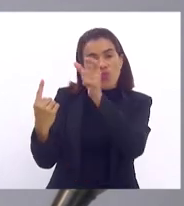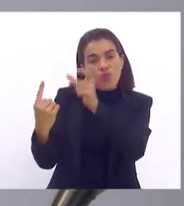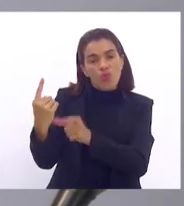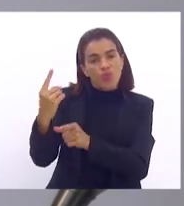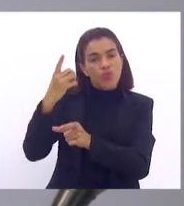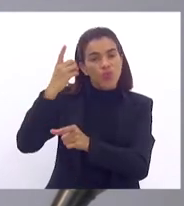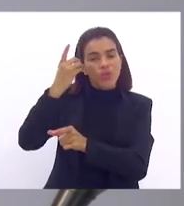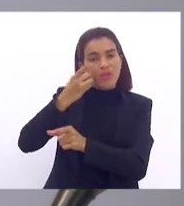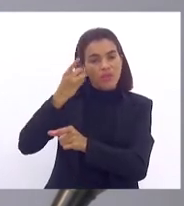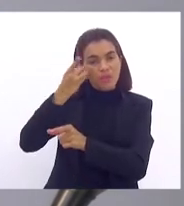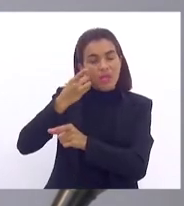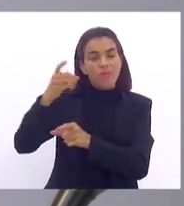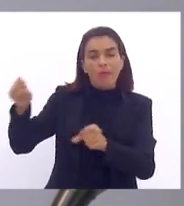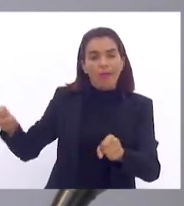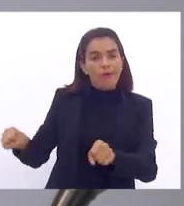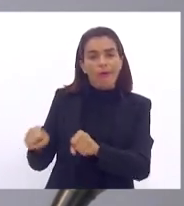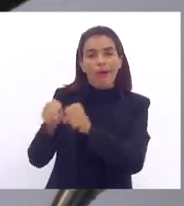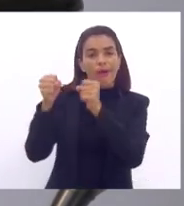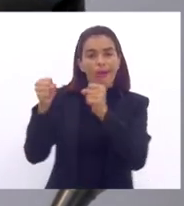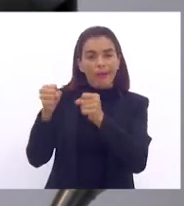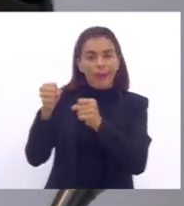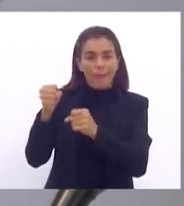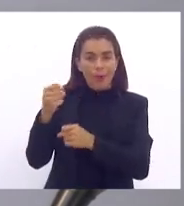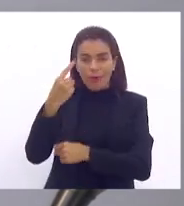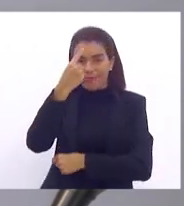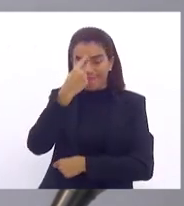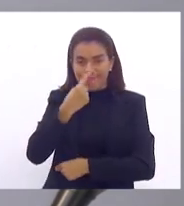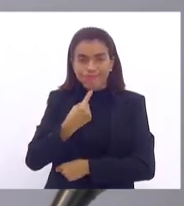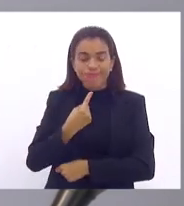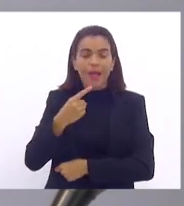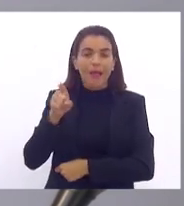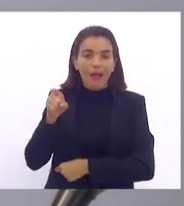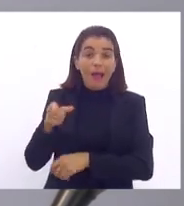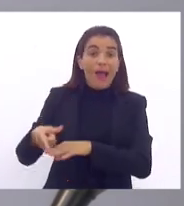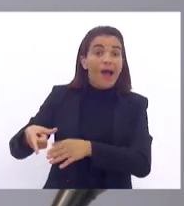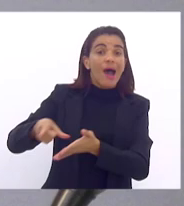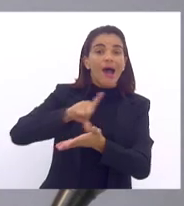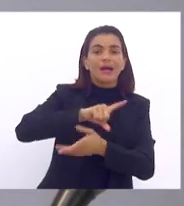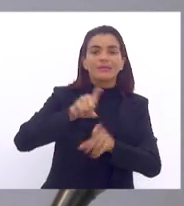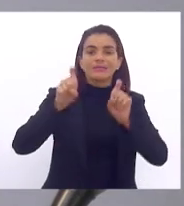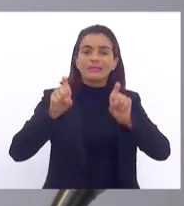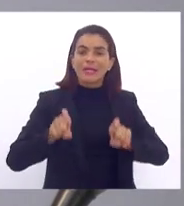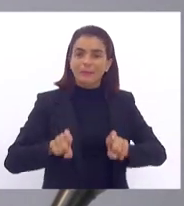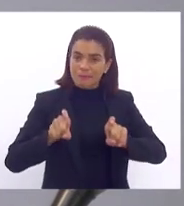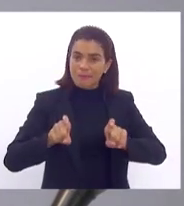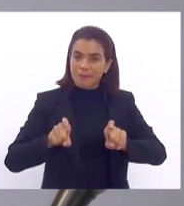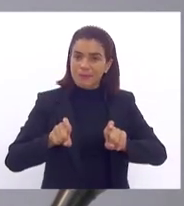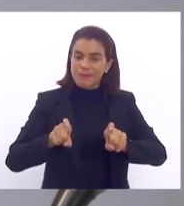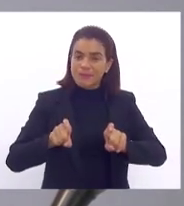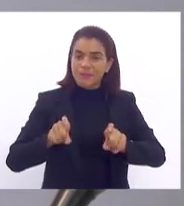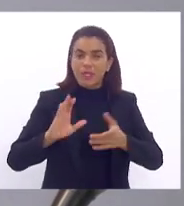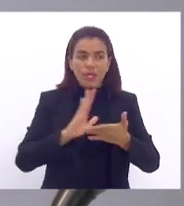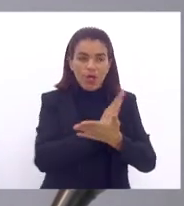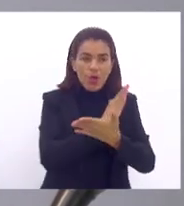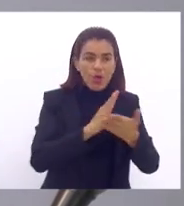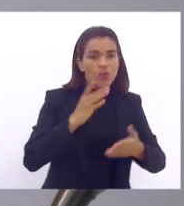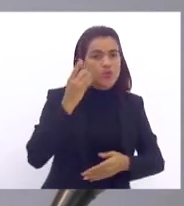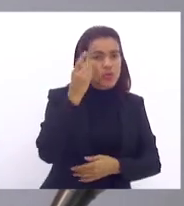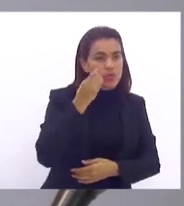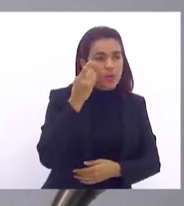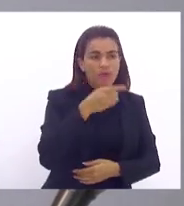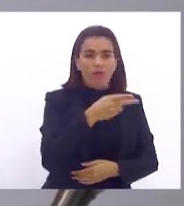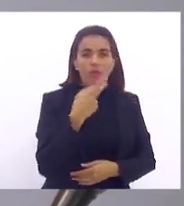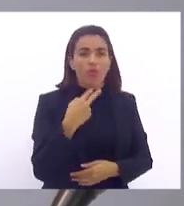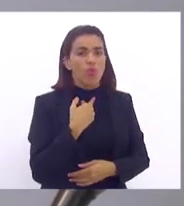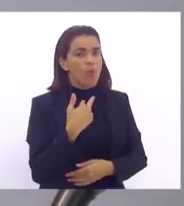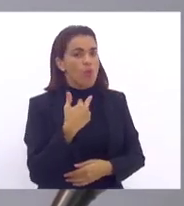quebrado decoro antes do exercício do mandato e alguns diziam que ele não